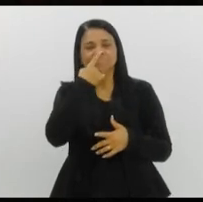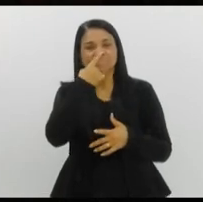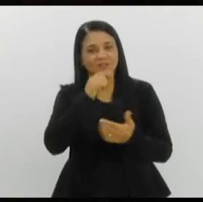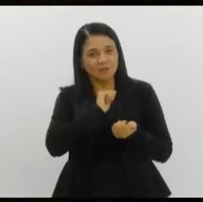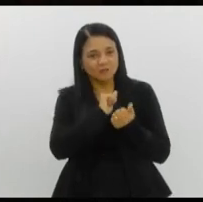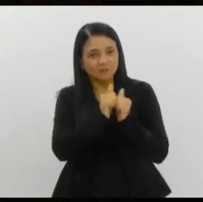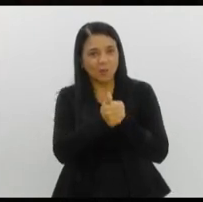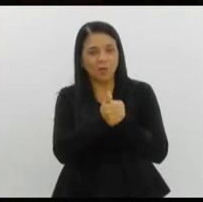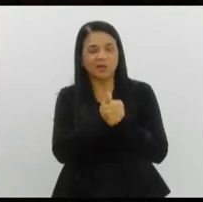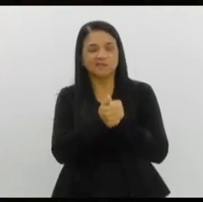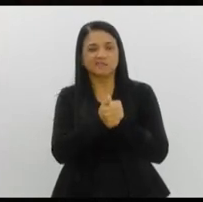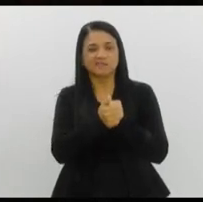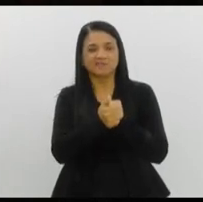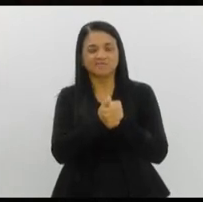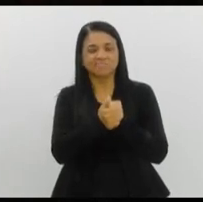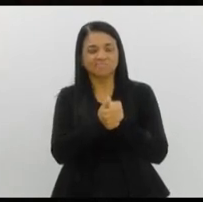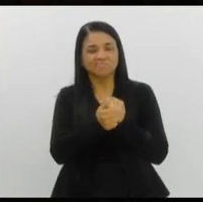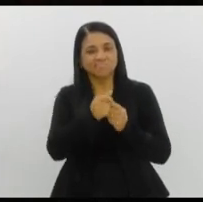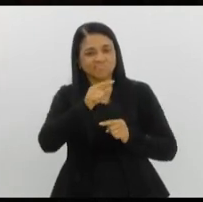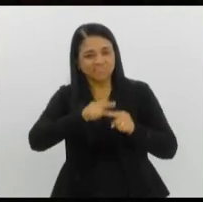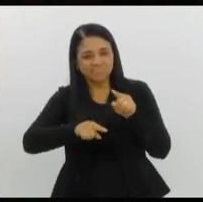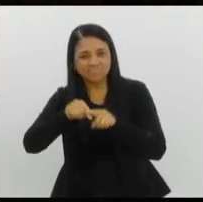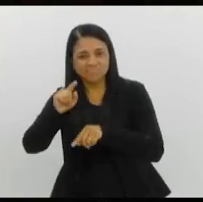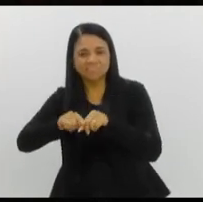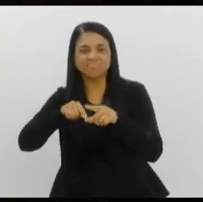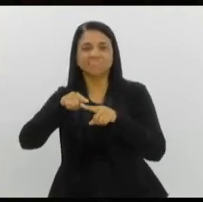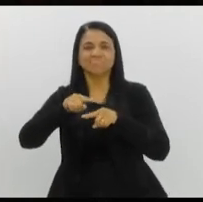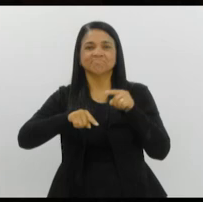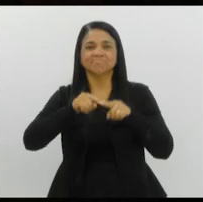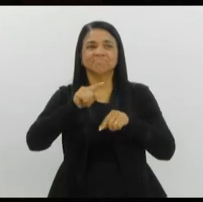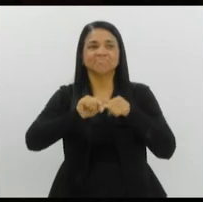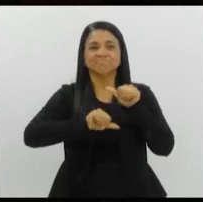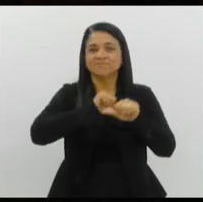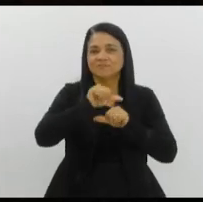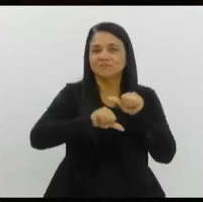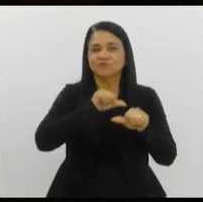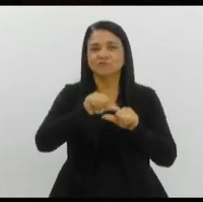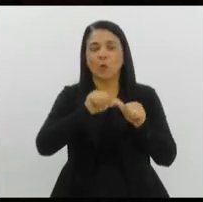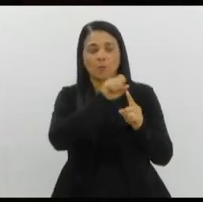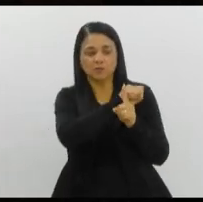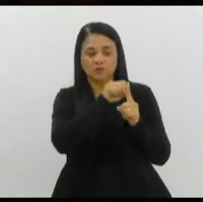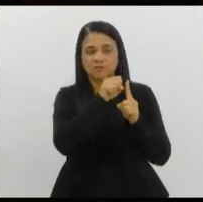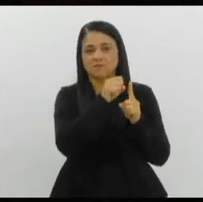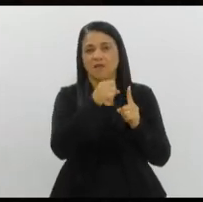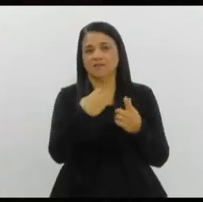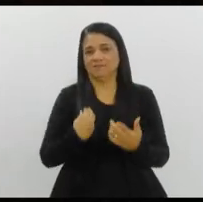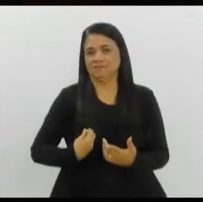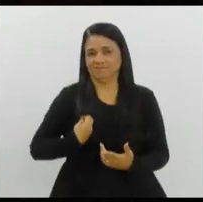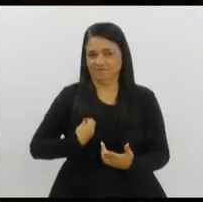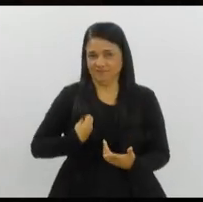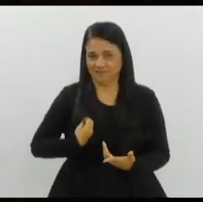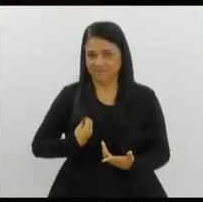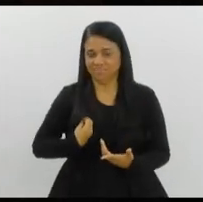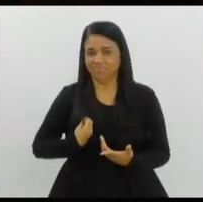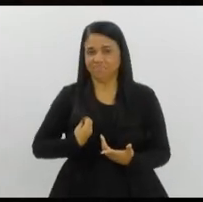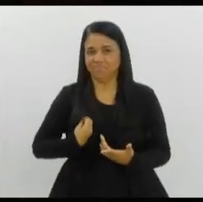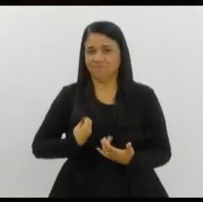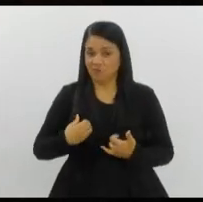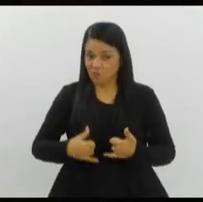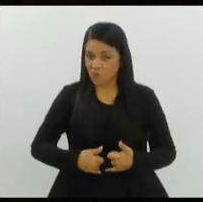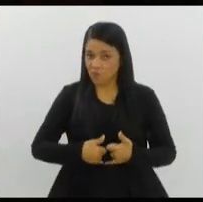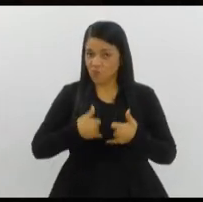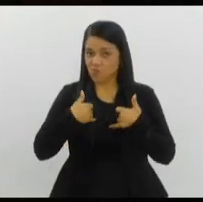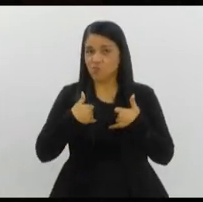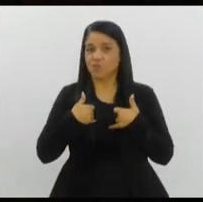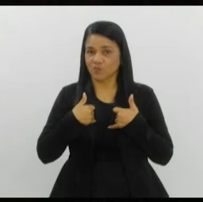um mecanismo e uma ferramenta de transformação social muito eficaz. Foi um grande privilégio